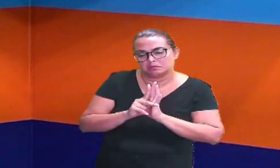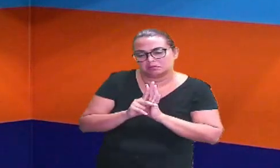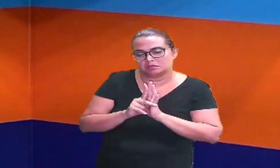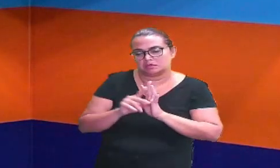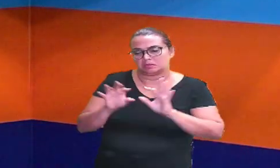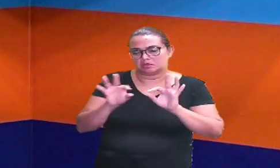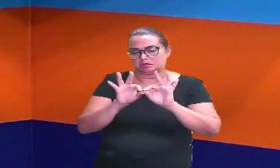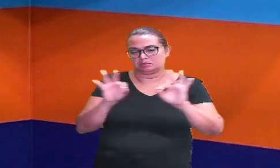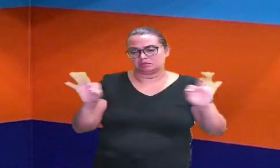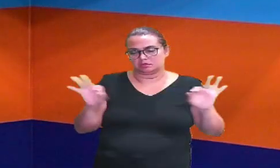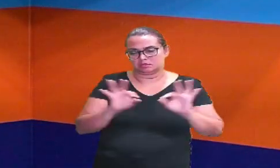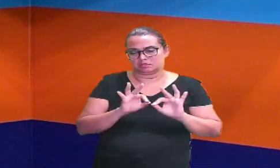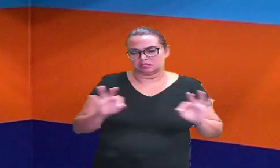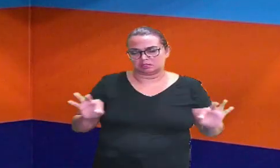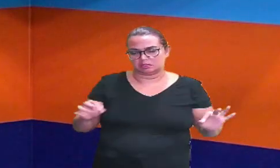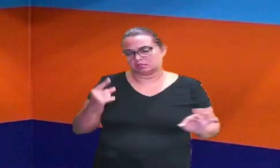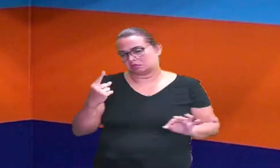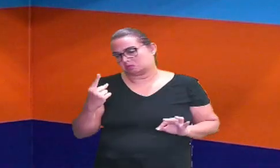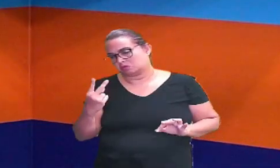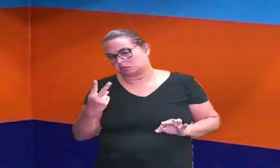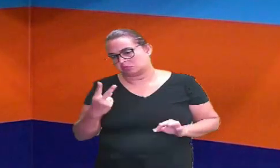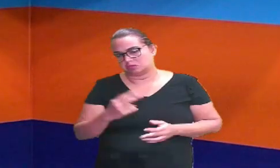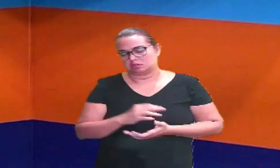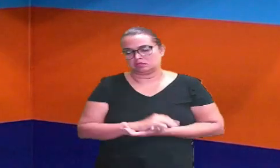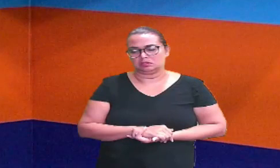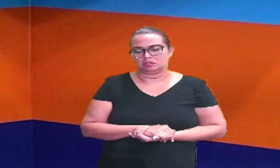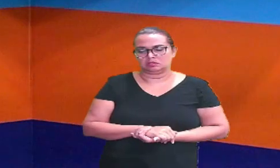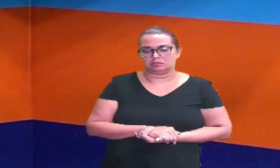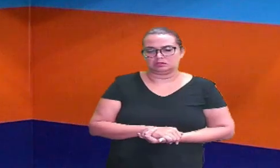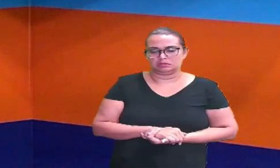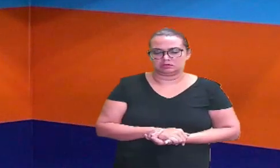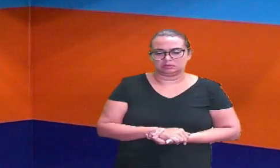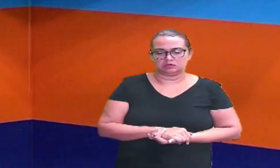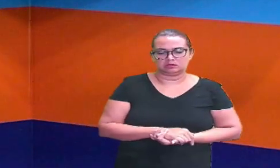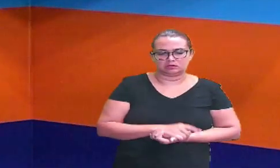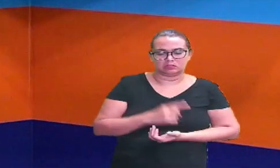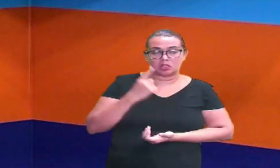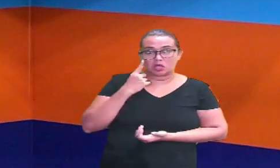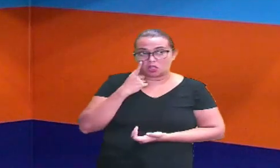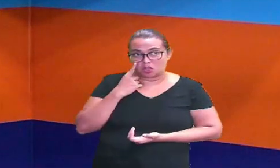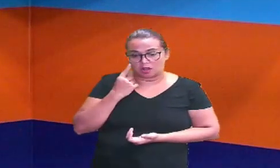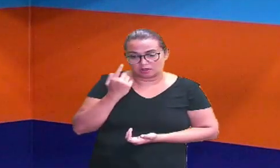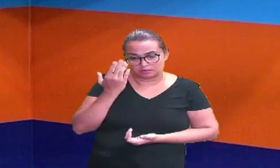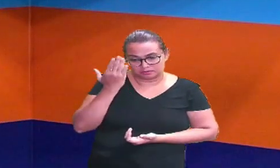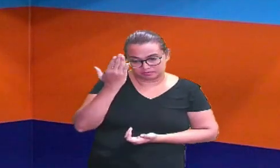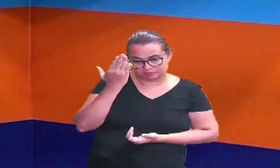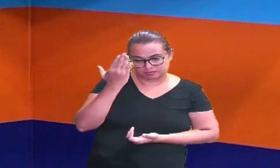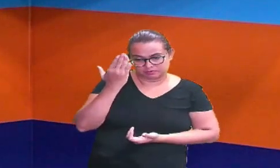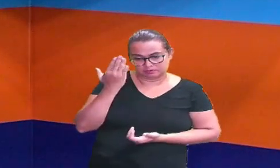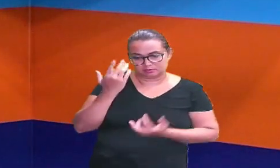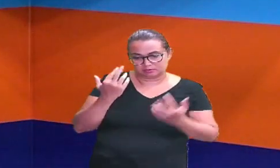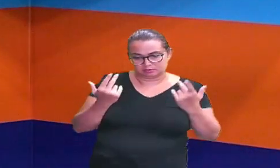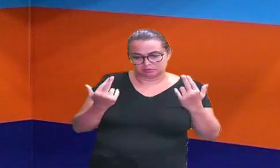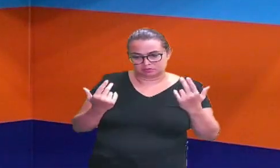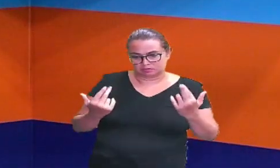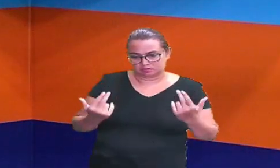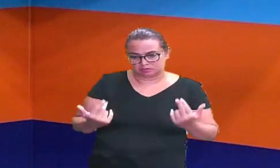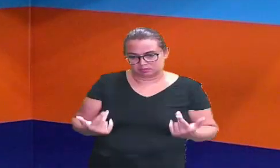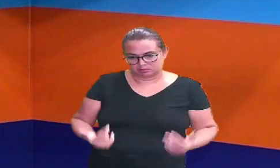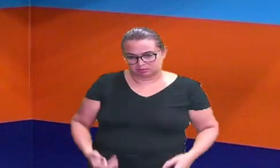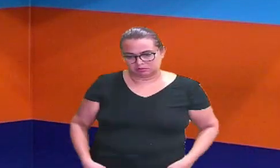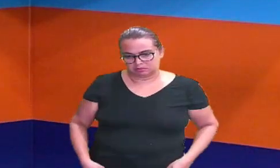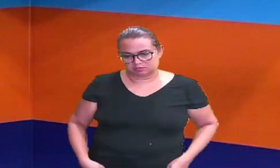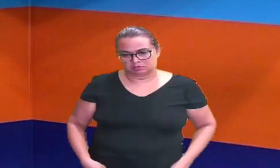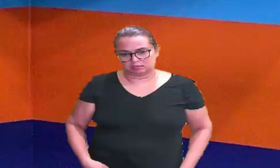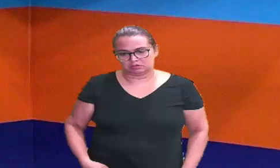duas transversais. Olha aqui o que eu acabei de falar, as medidas são